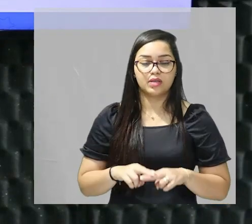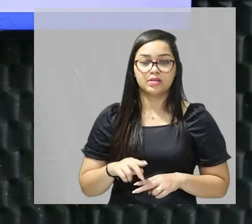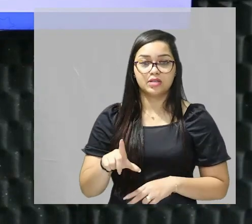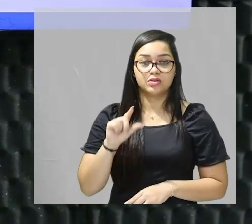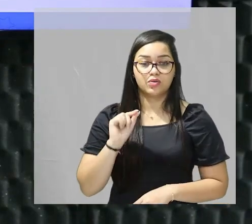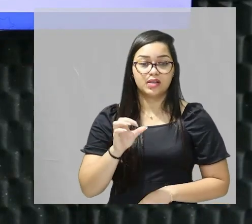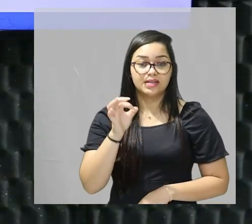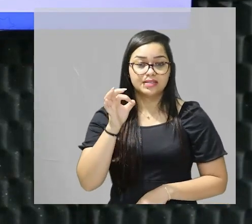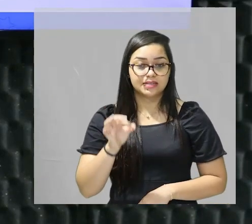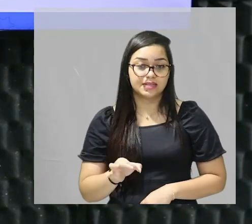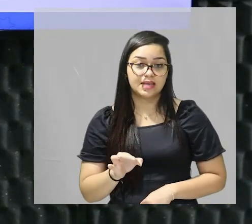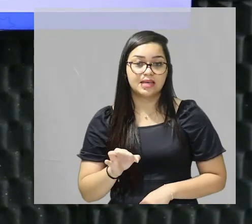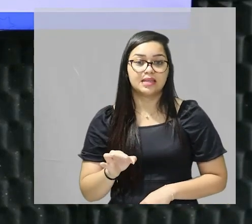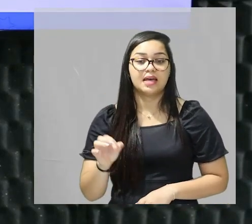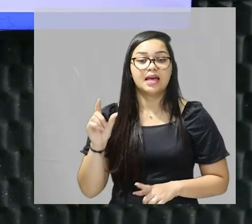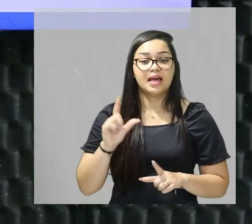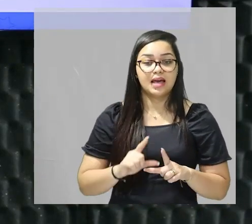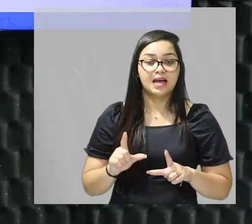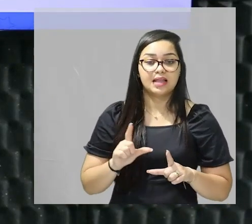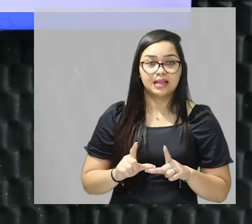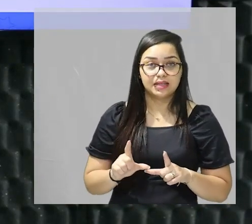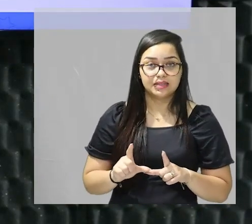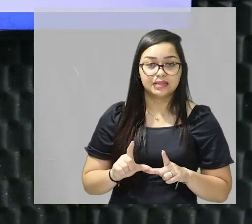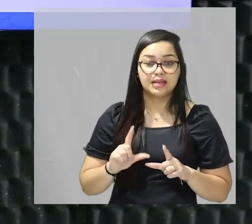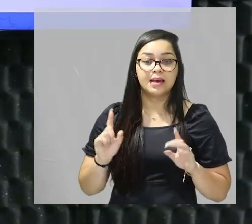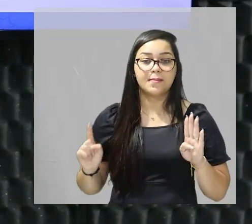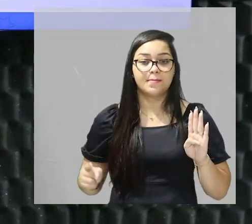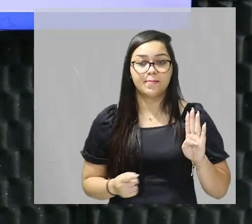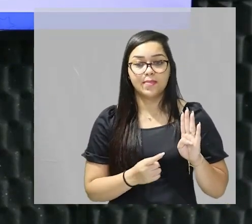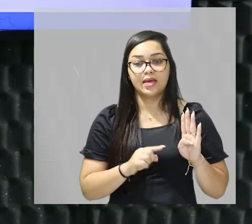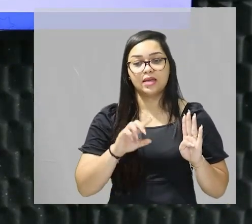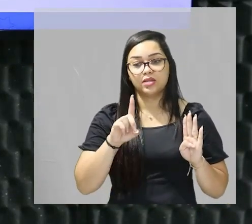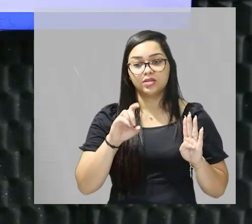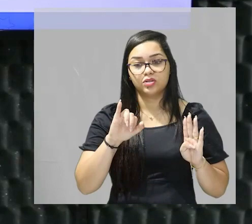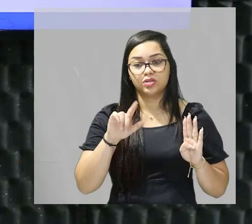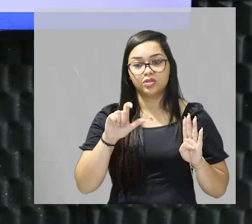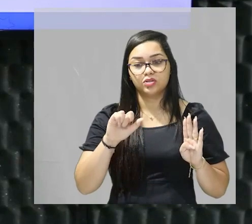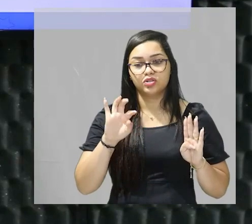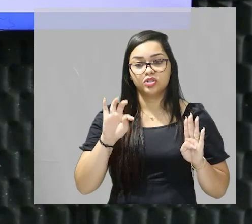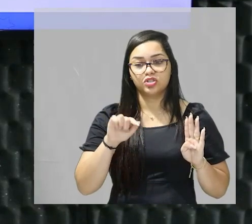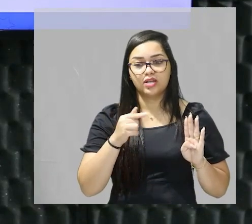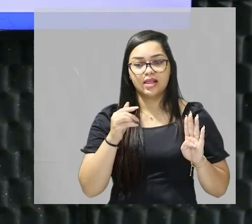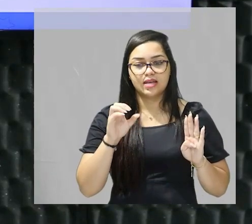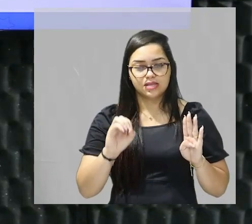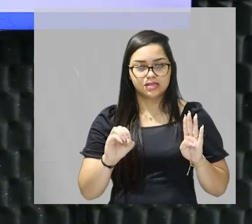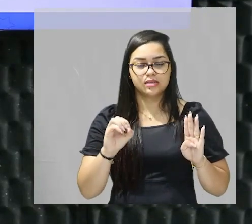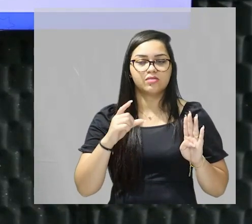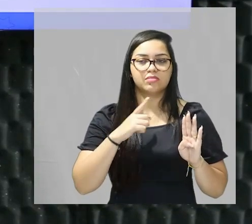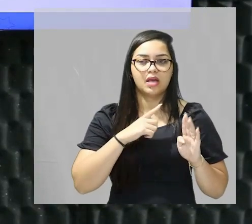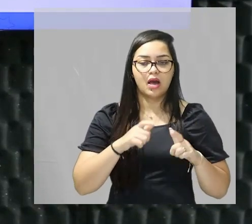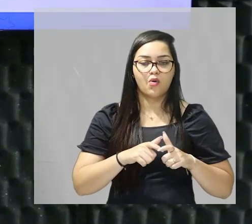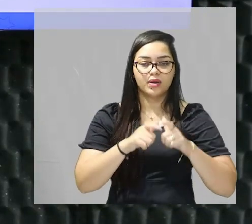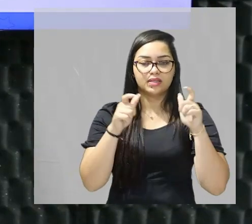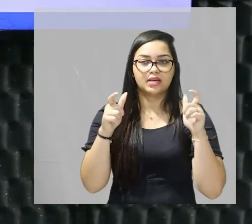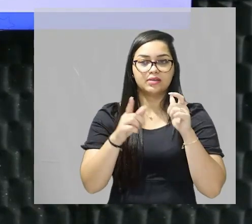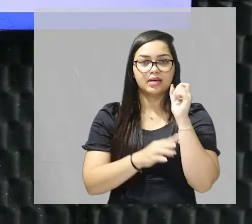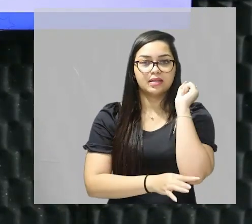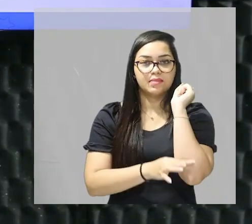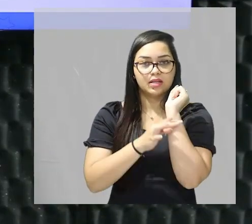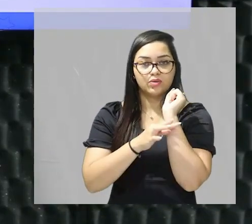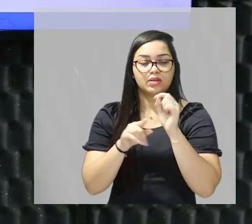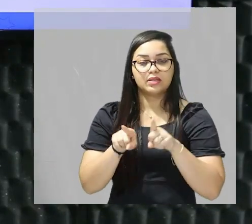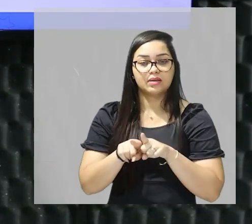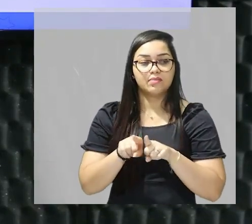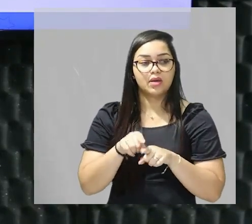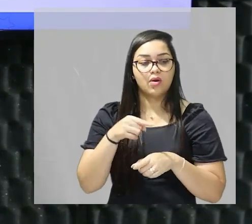correta, a letra B. Dilatação. Estamos aumentando a temperatura e